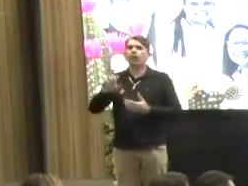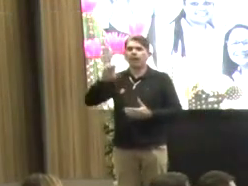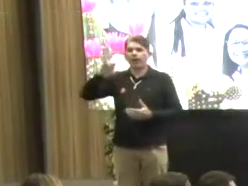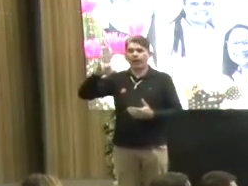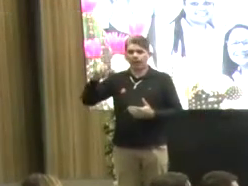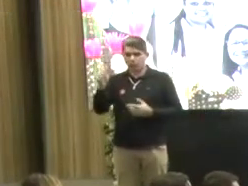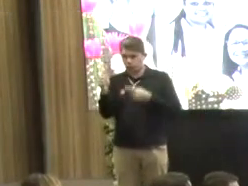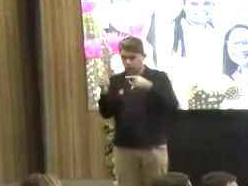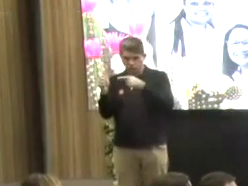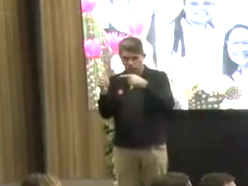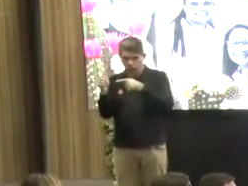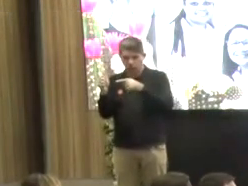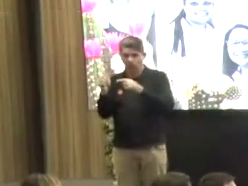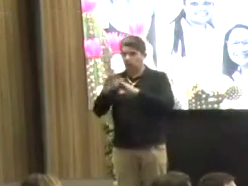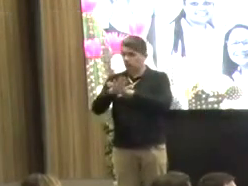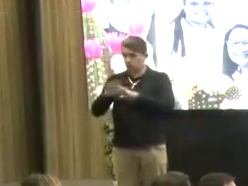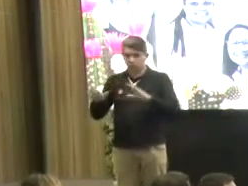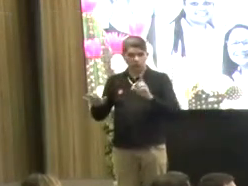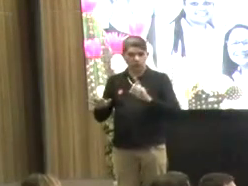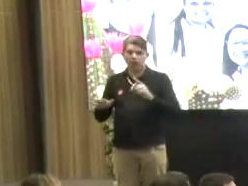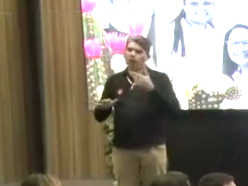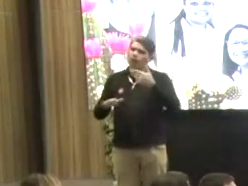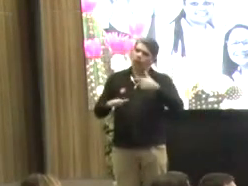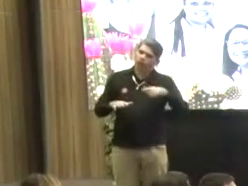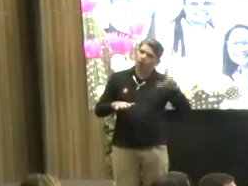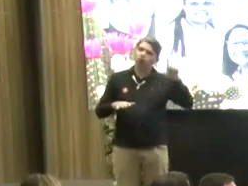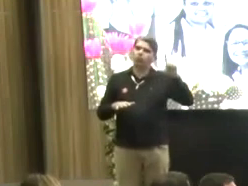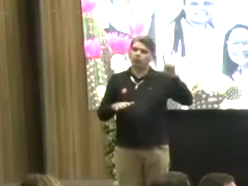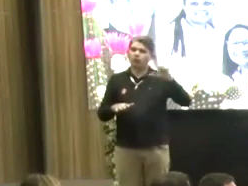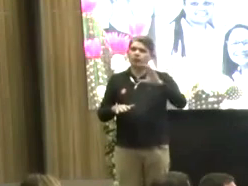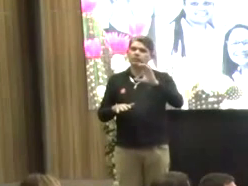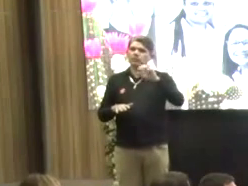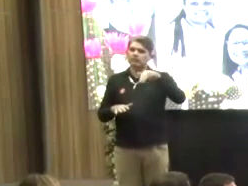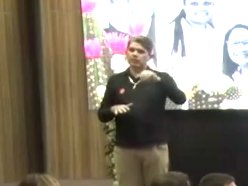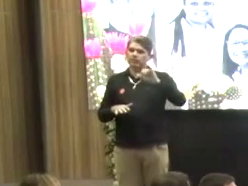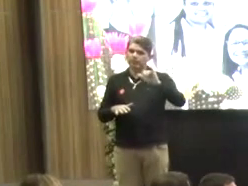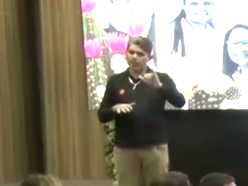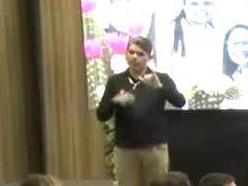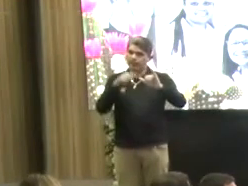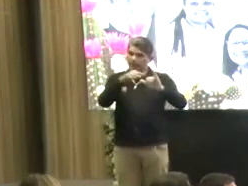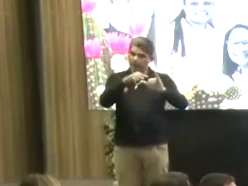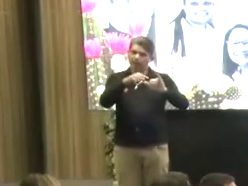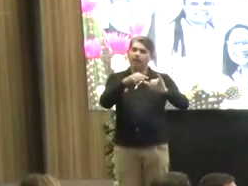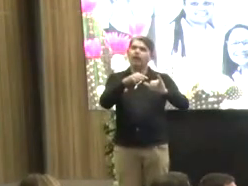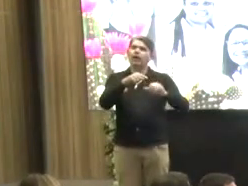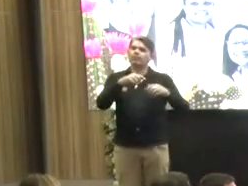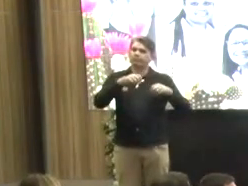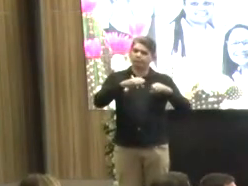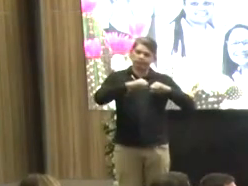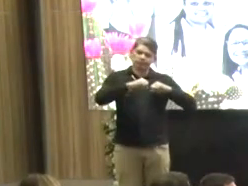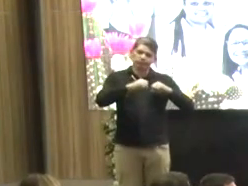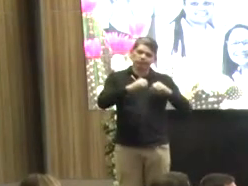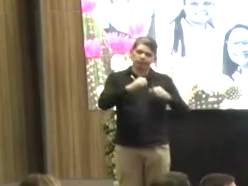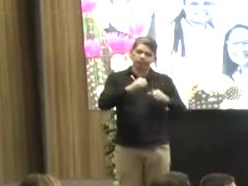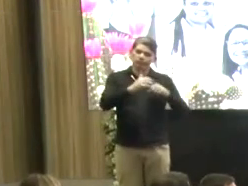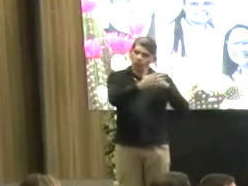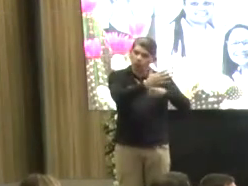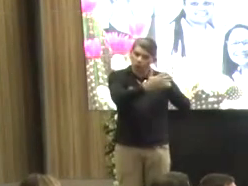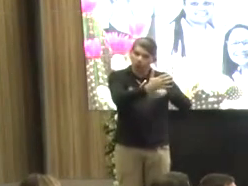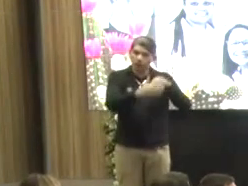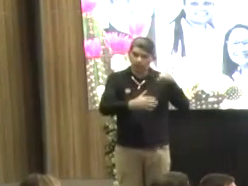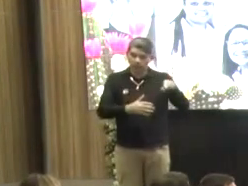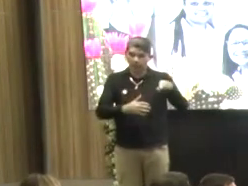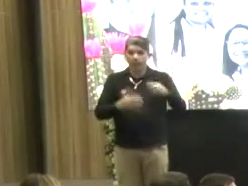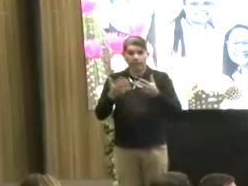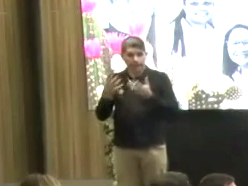adultos, mas lutar pelos centros municipais de educação infantil. Lutar para que quem queira possa ter o